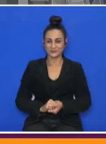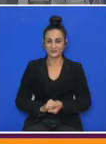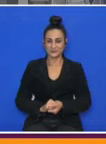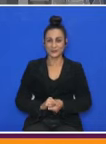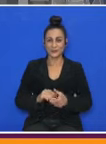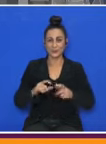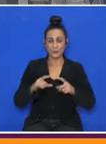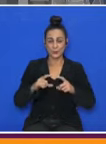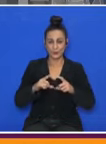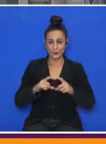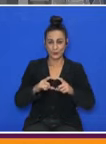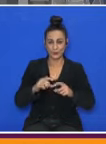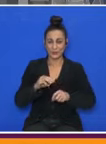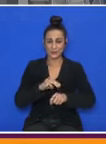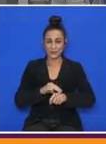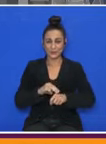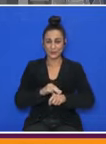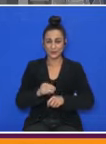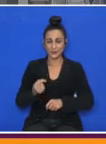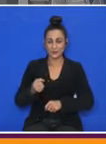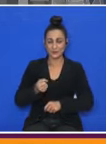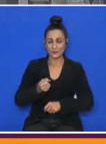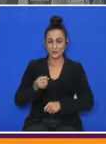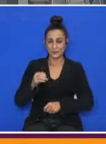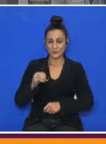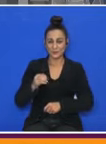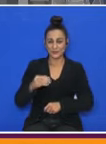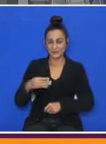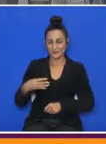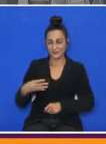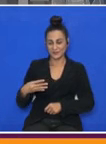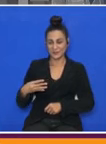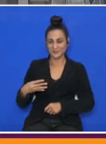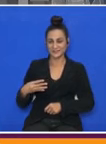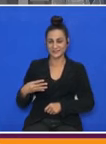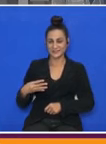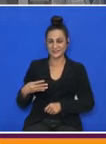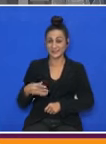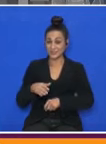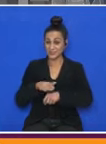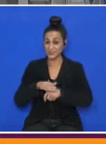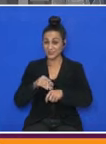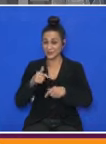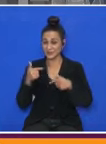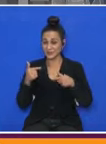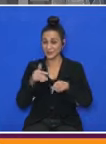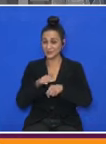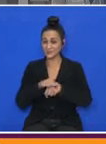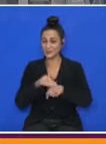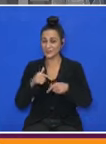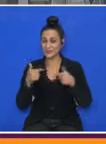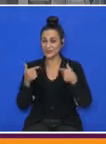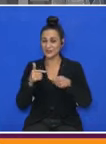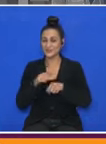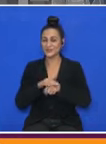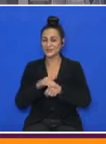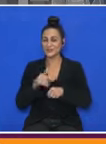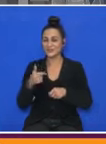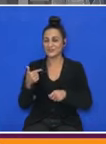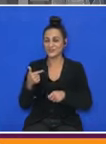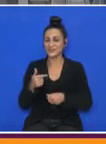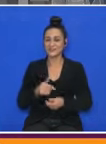Bola marrom, número 04. Marrom 04. Pode chamar que a sorte vem. Vem sorte, vem